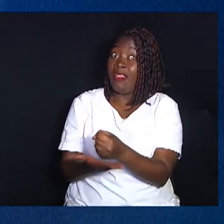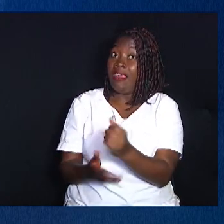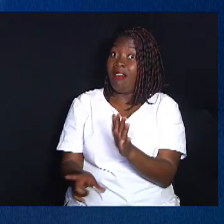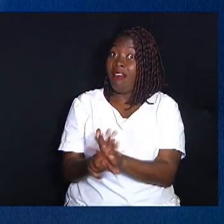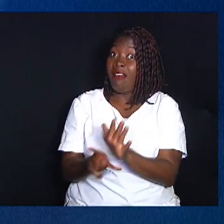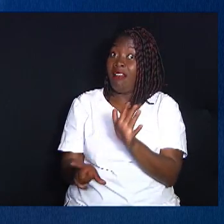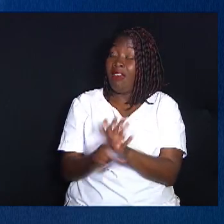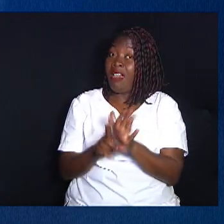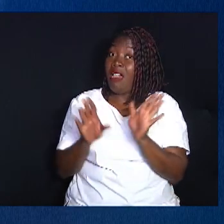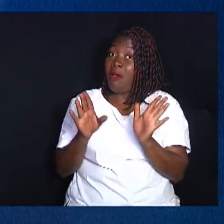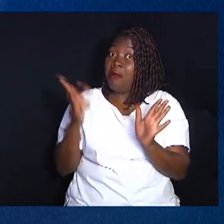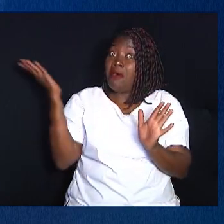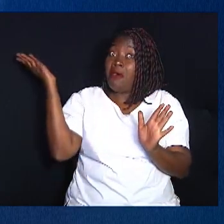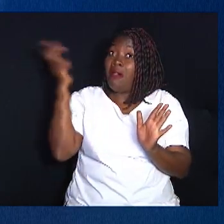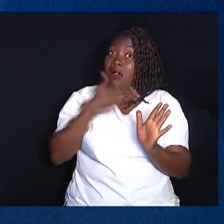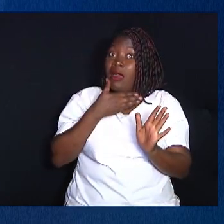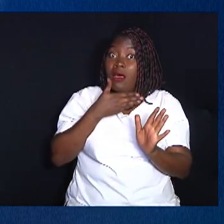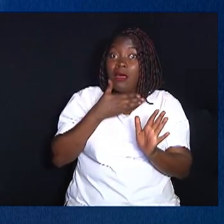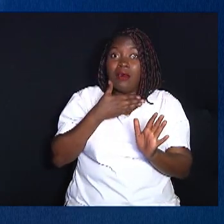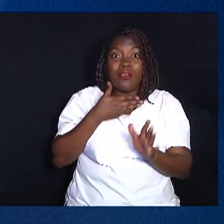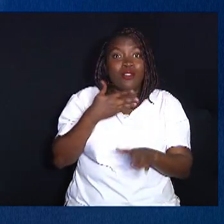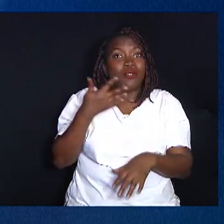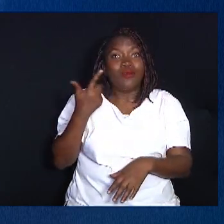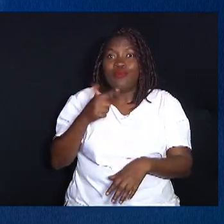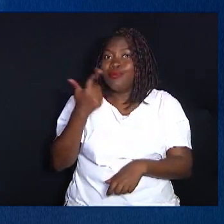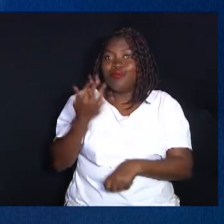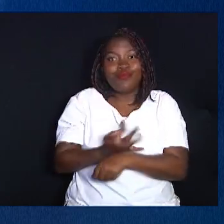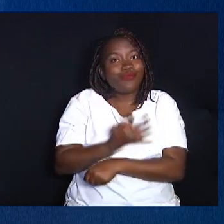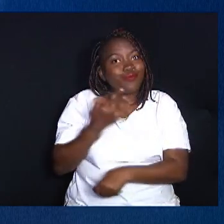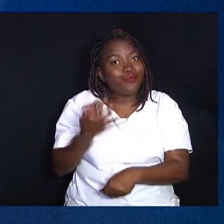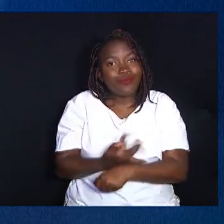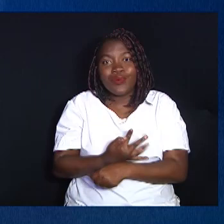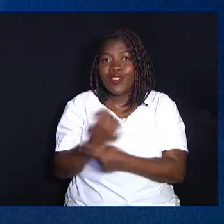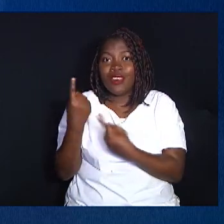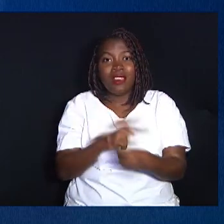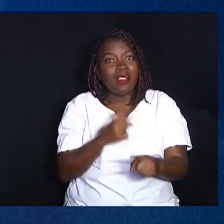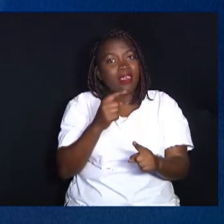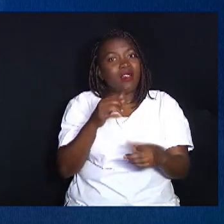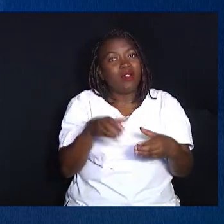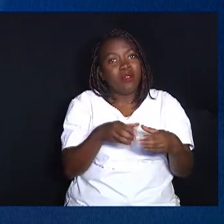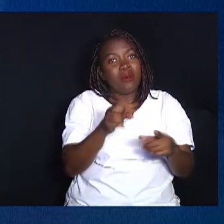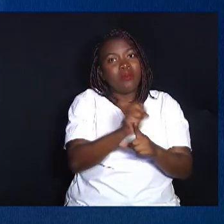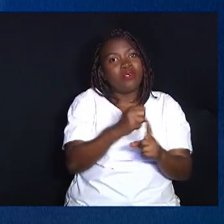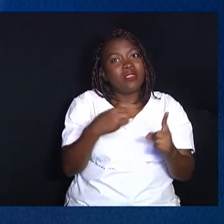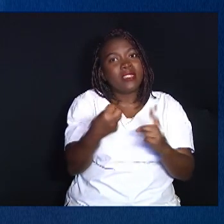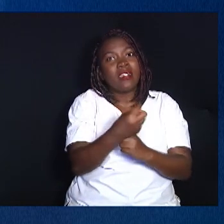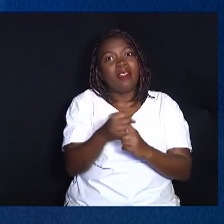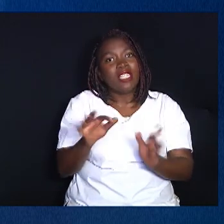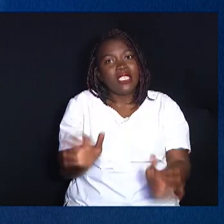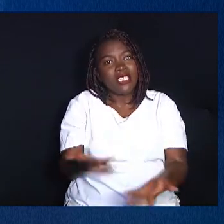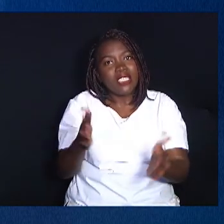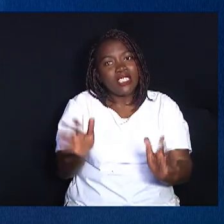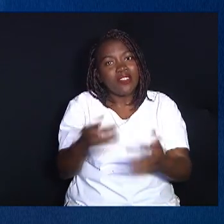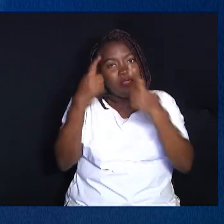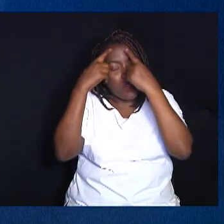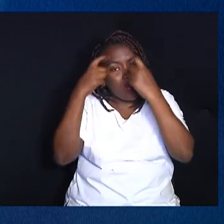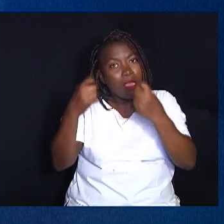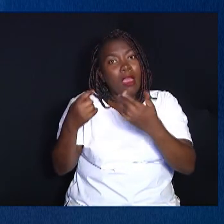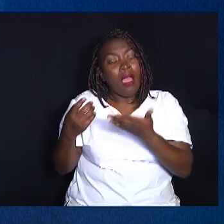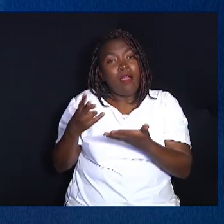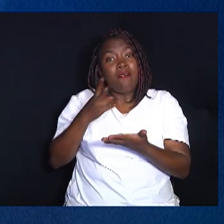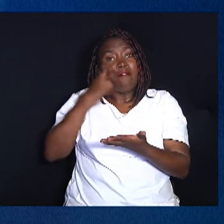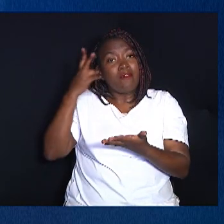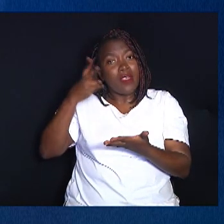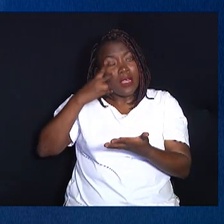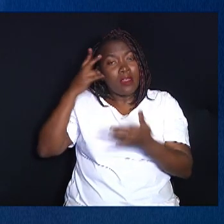só demonstram a intolerância a grupos sociais e incentivo à violência, o vereador protocolou a moção